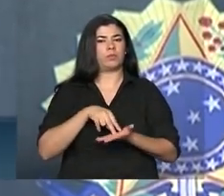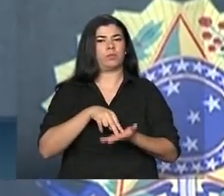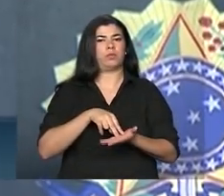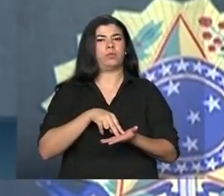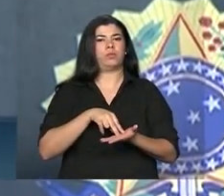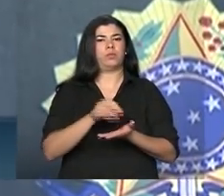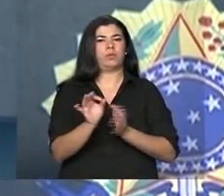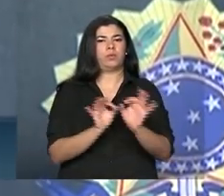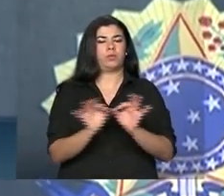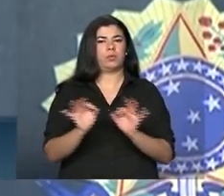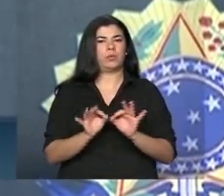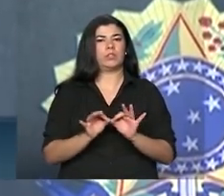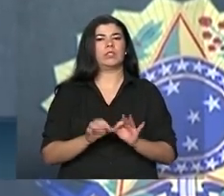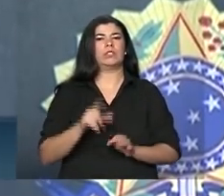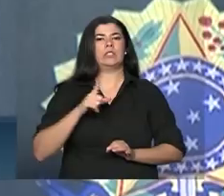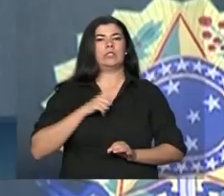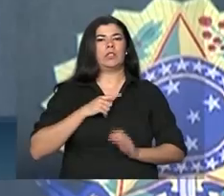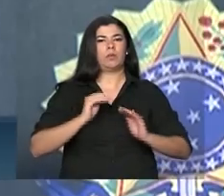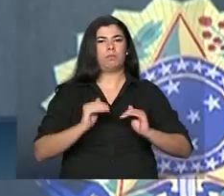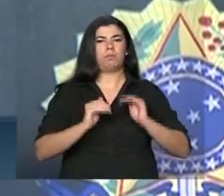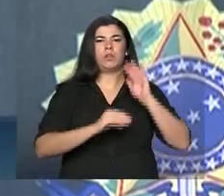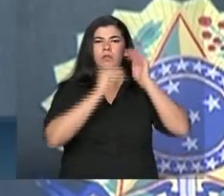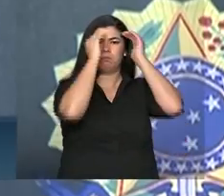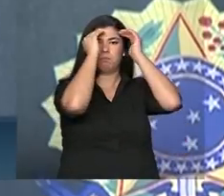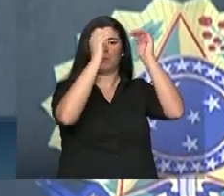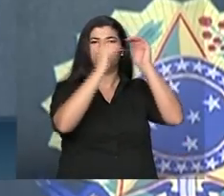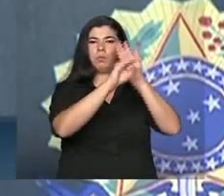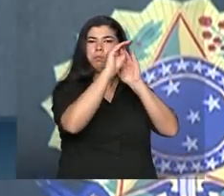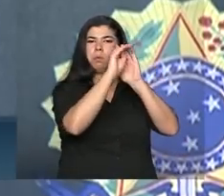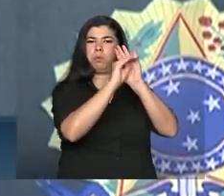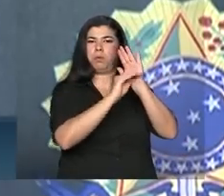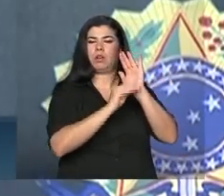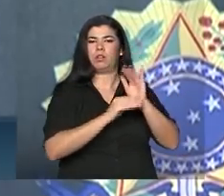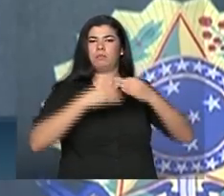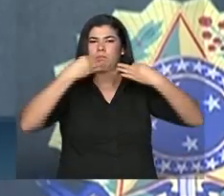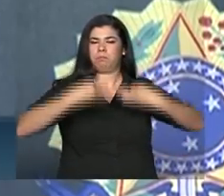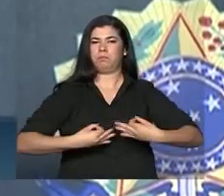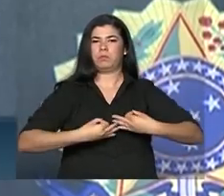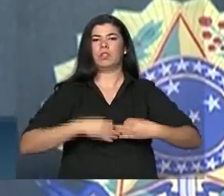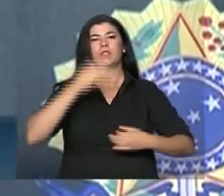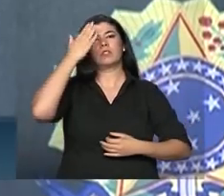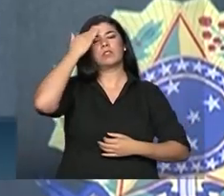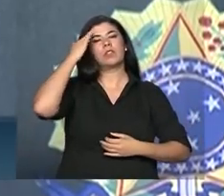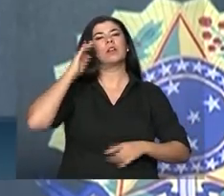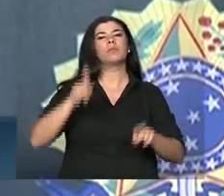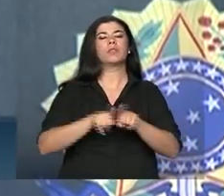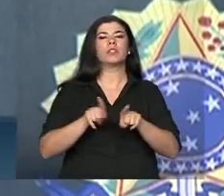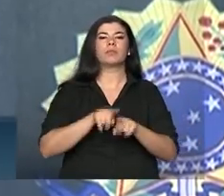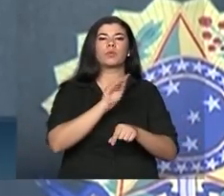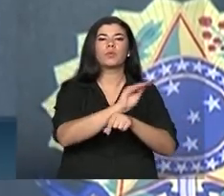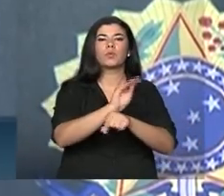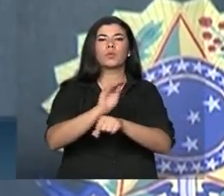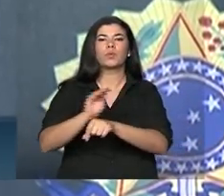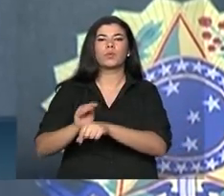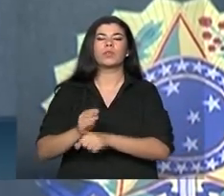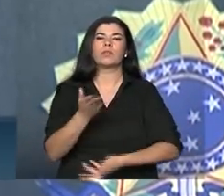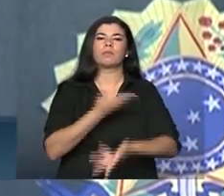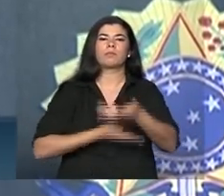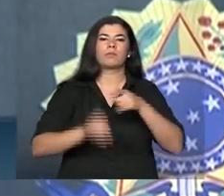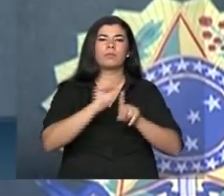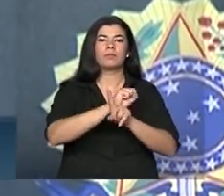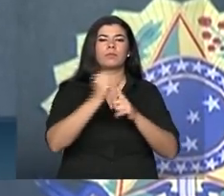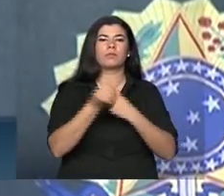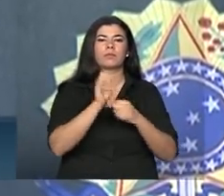hierarquia e disciplina, nosso Exército sabe cultuar a solidariedade na caserna, também chamada